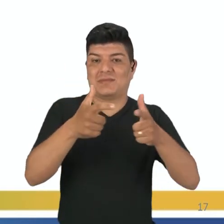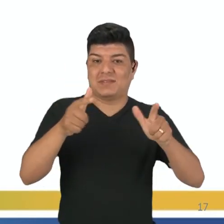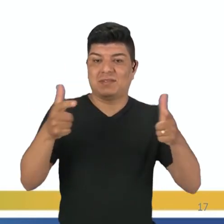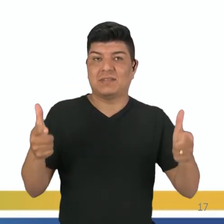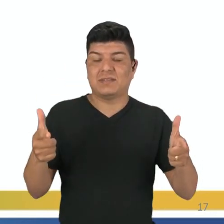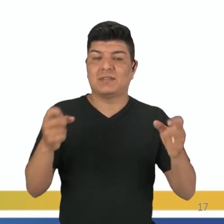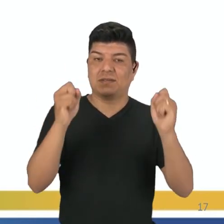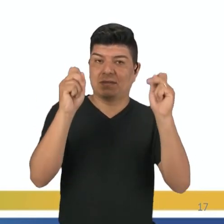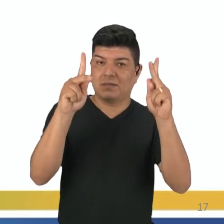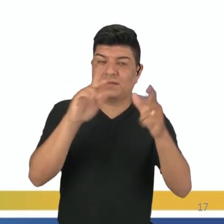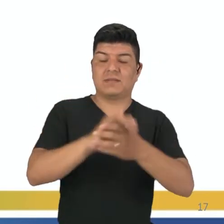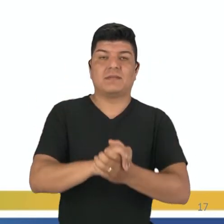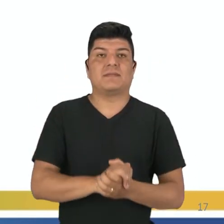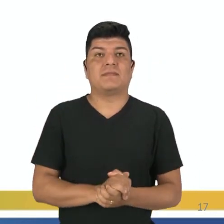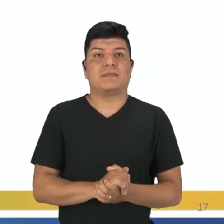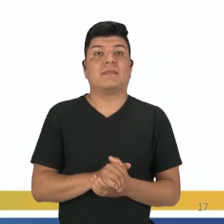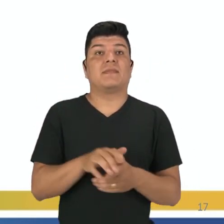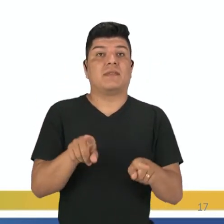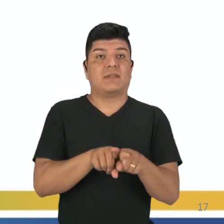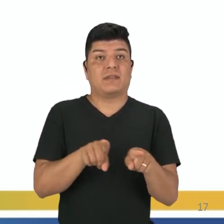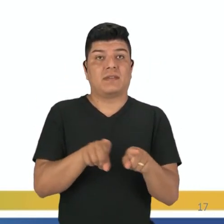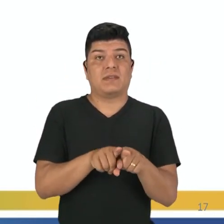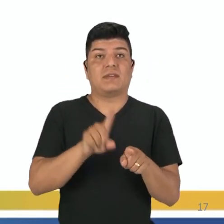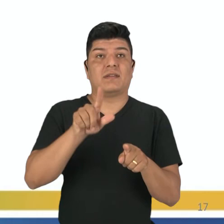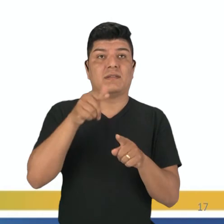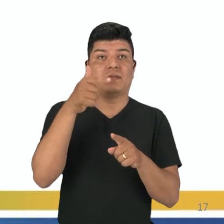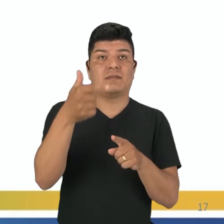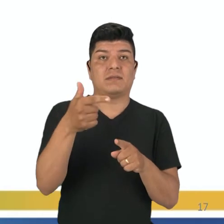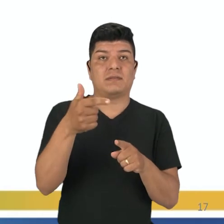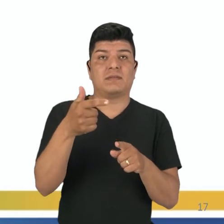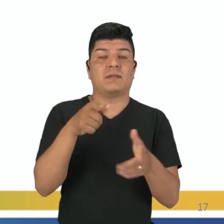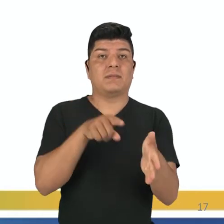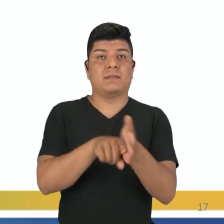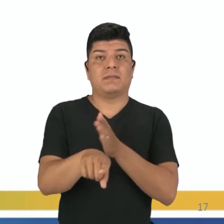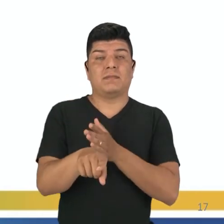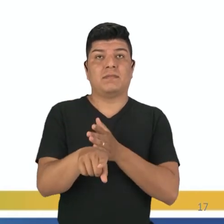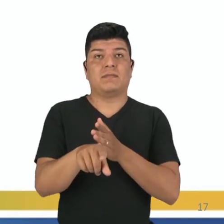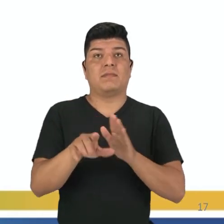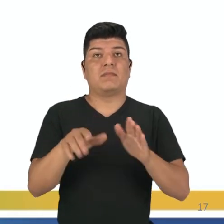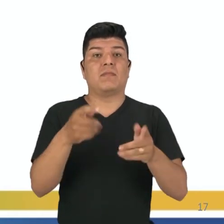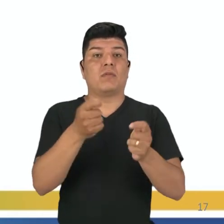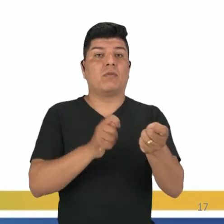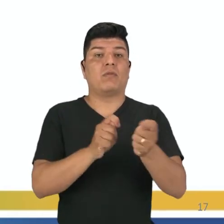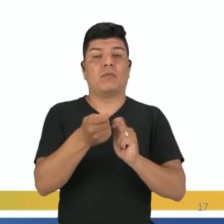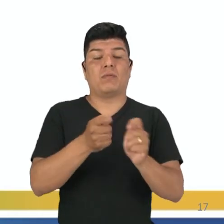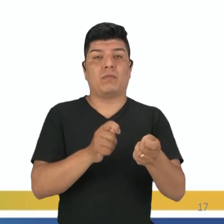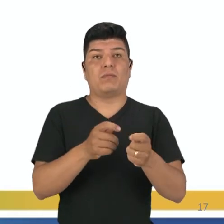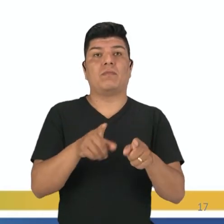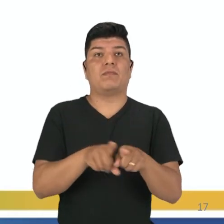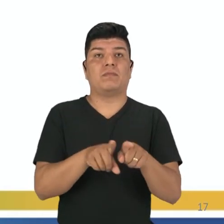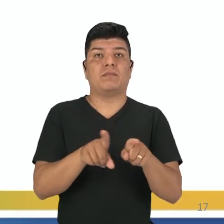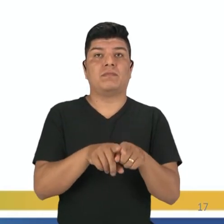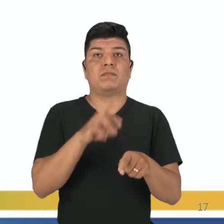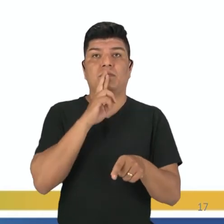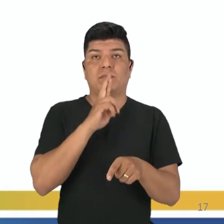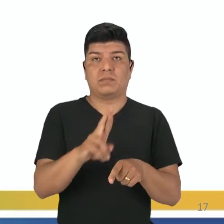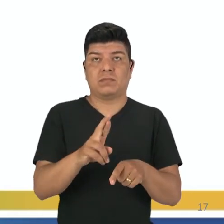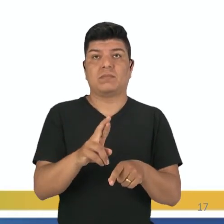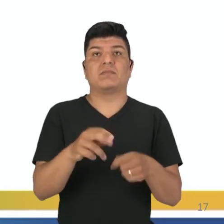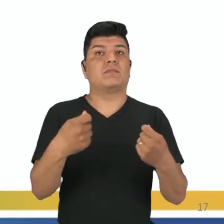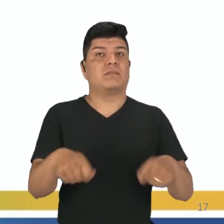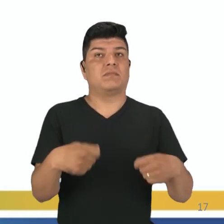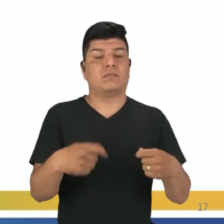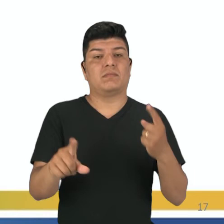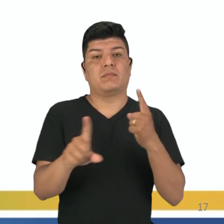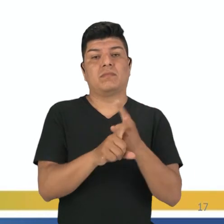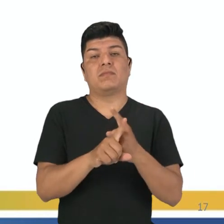crescente. Ok. E também a questão pergunta o domínio. Para resolver o domínio, ou